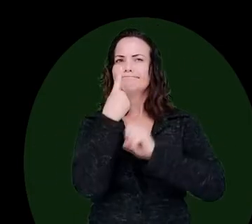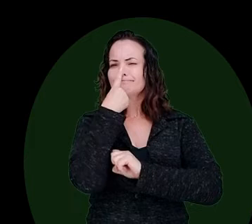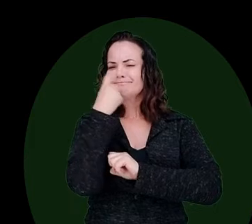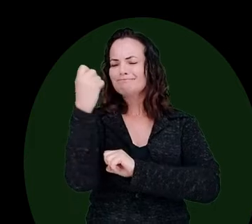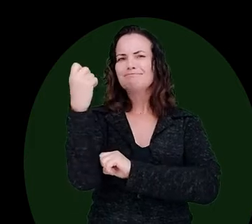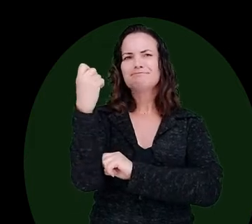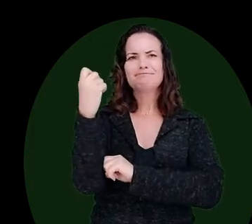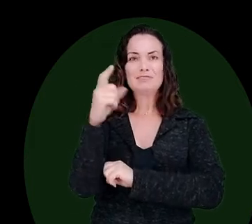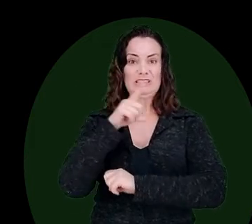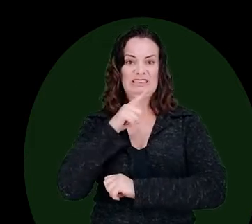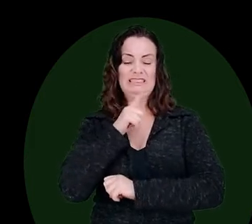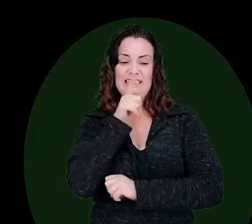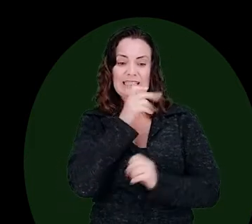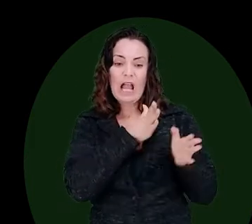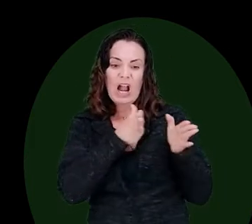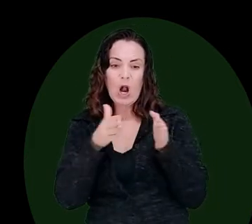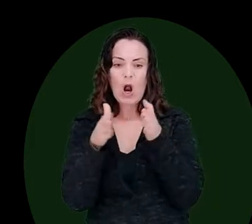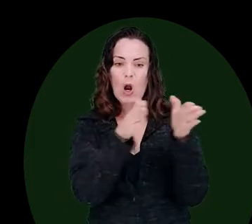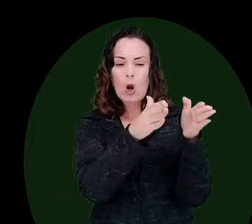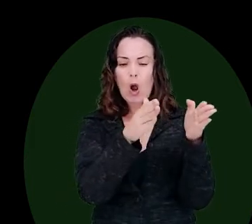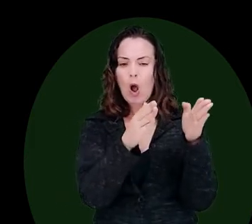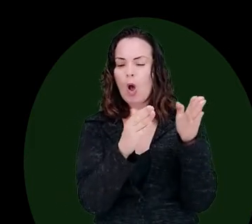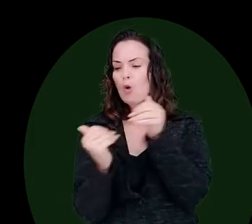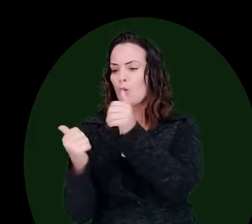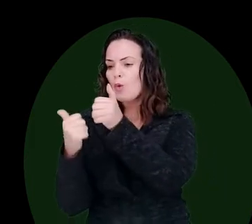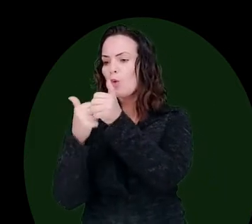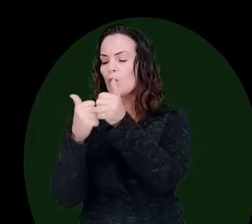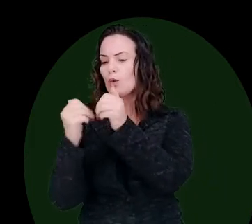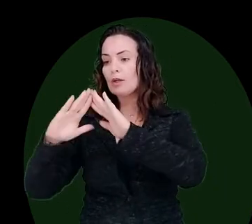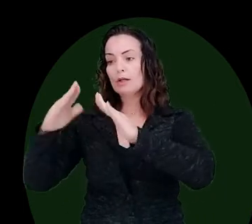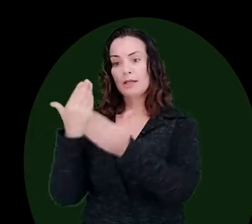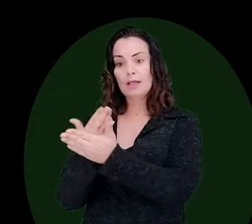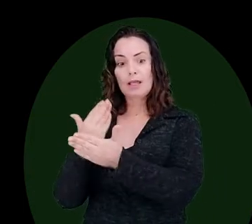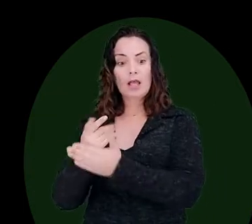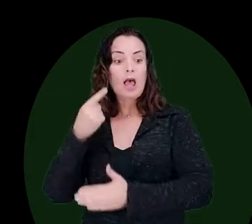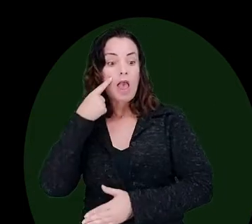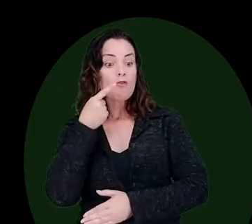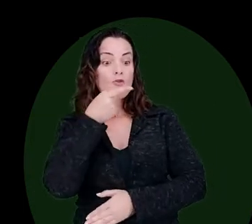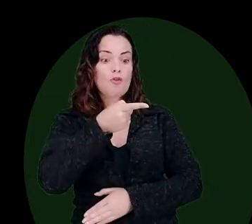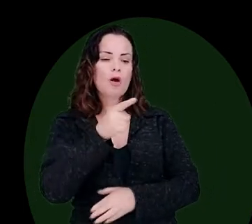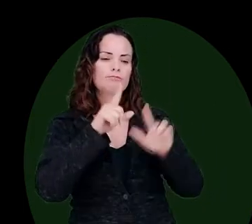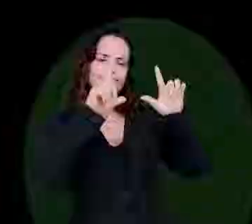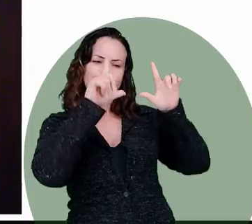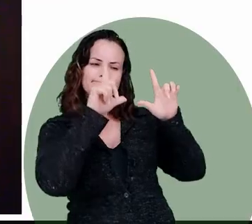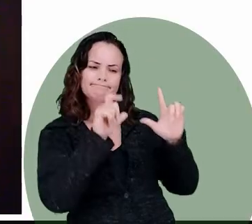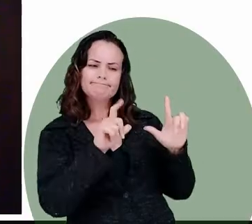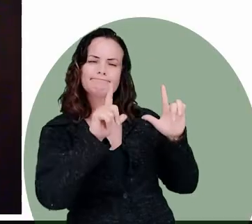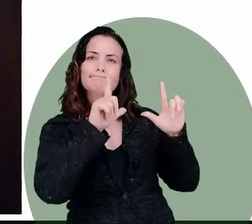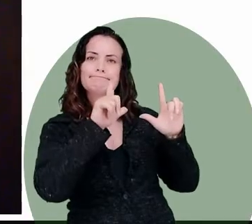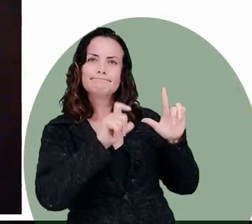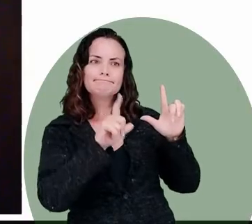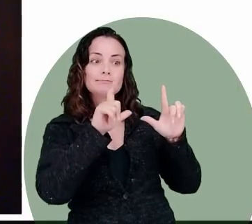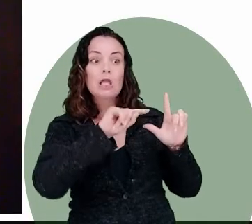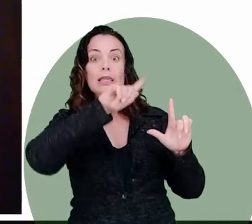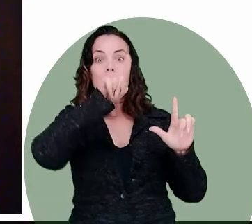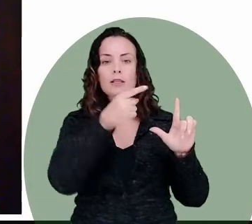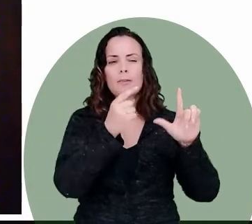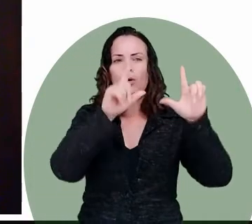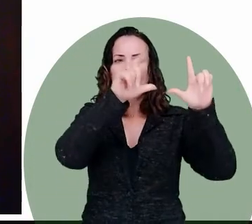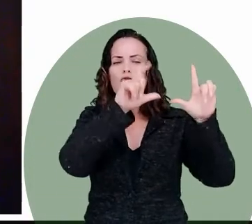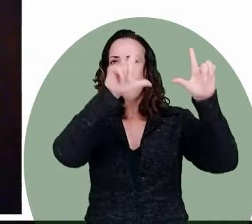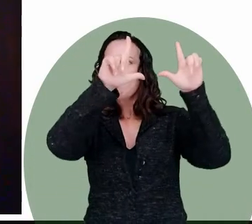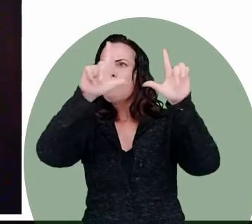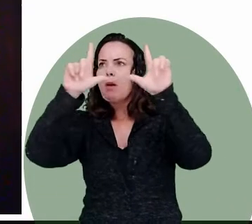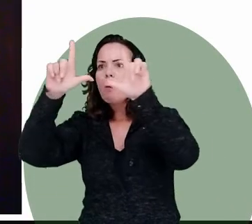tinham um córrego do lado da escola. Eles foram lá, tiraram fotografias, catalogaram o tipo